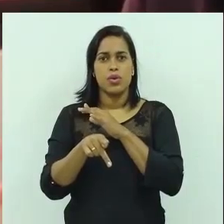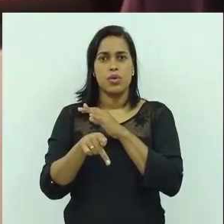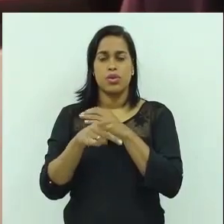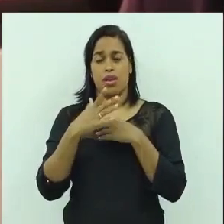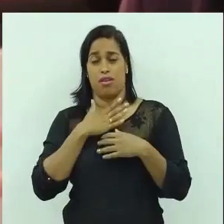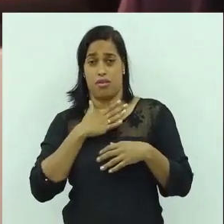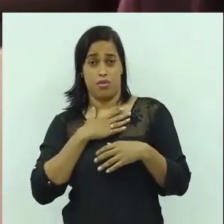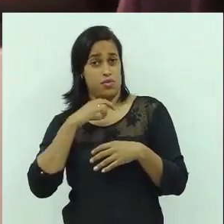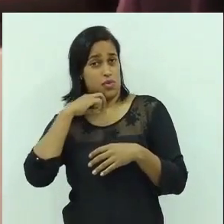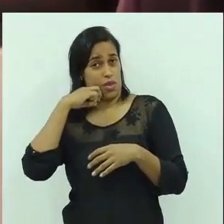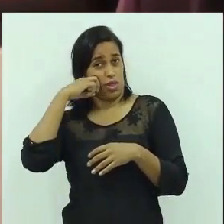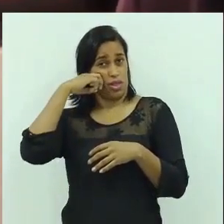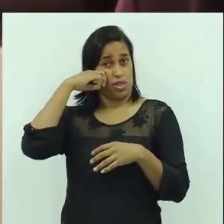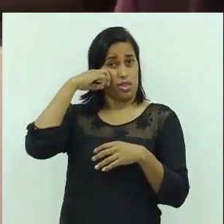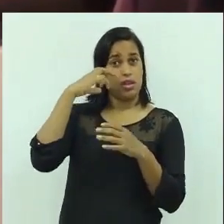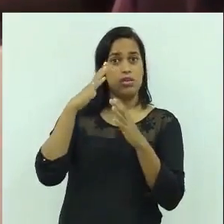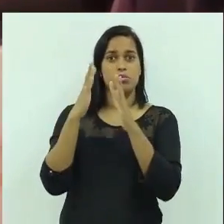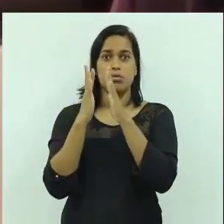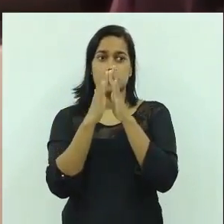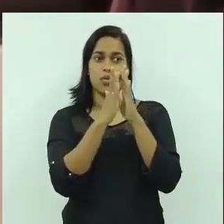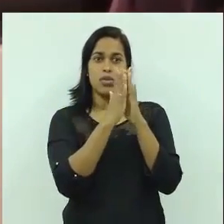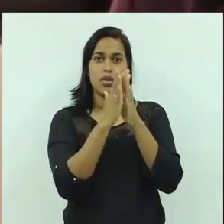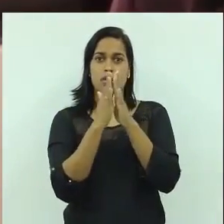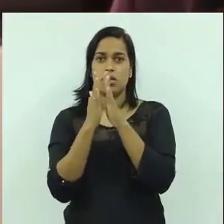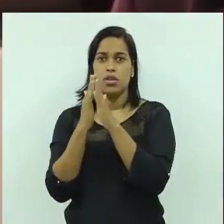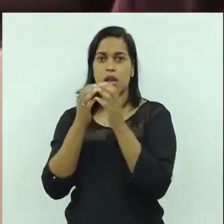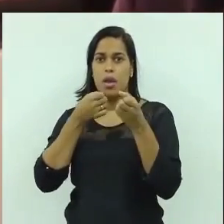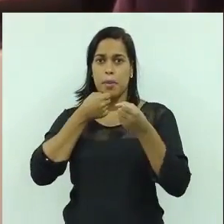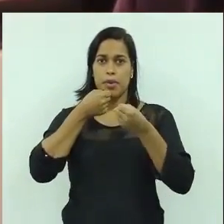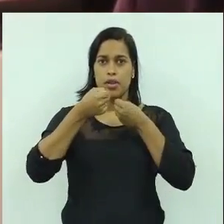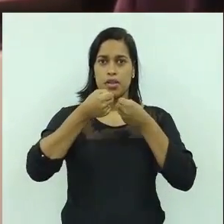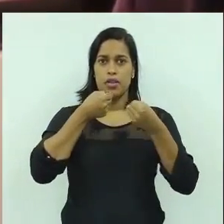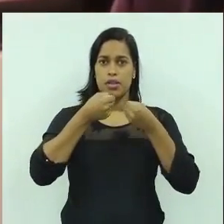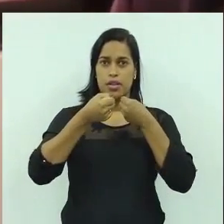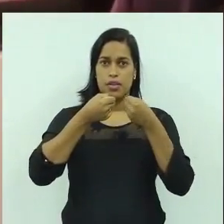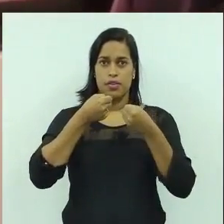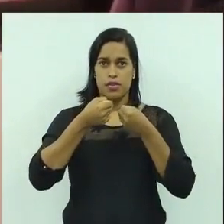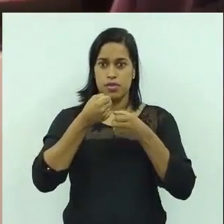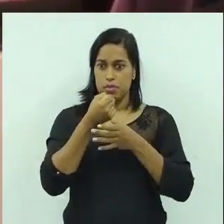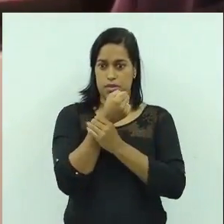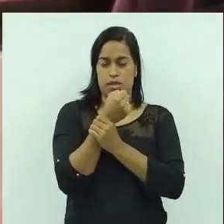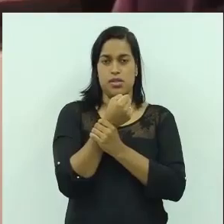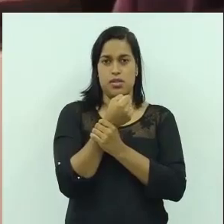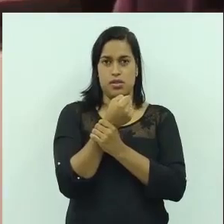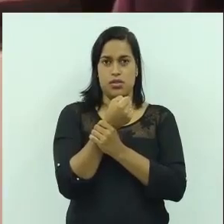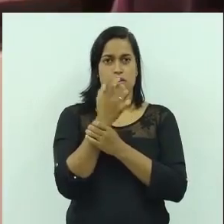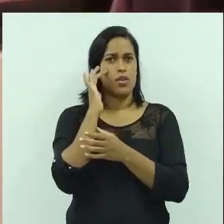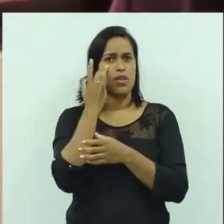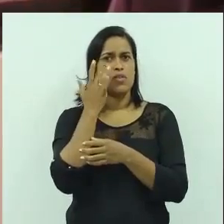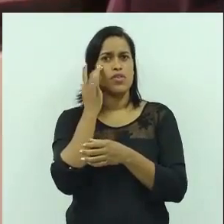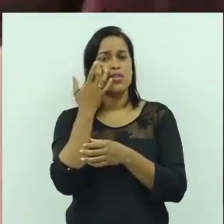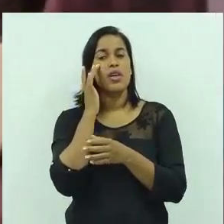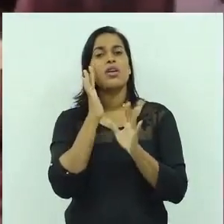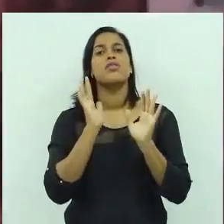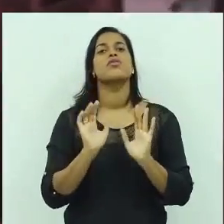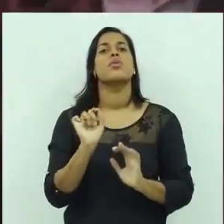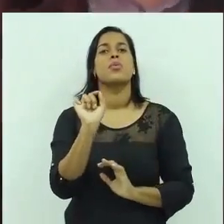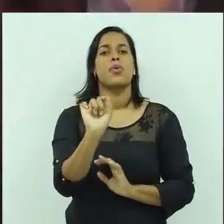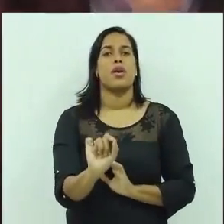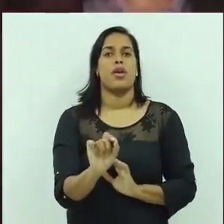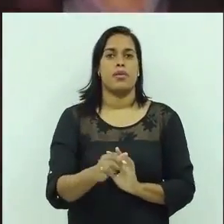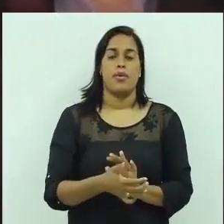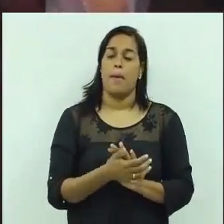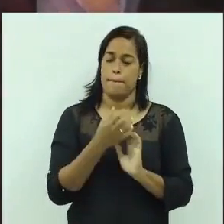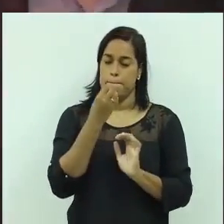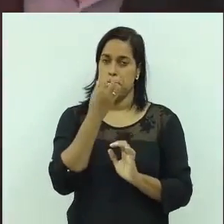sou tímido na hora de uma dinâmica ou na hora de uma entrevista para parecer mais seguro? O que você acha sobre isso? Uma boa